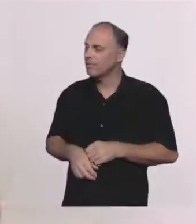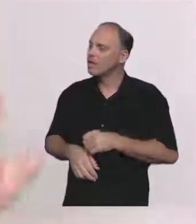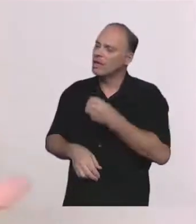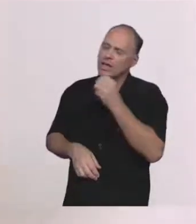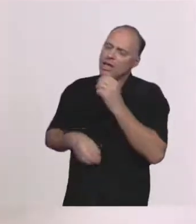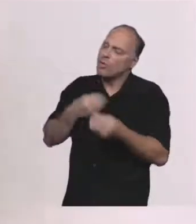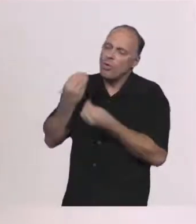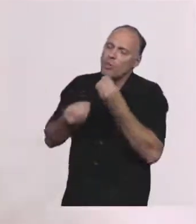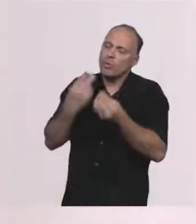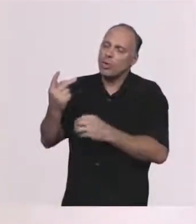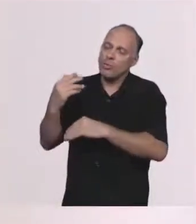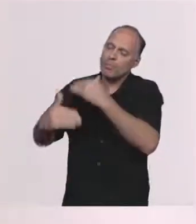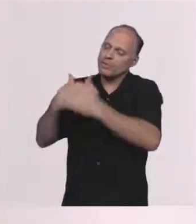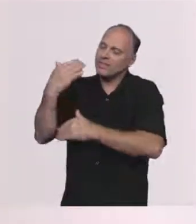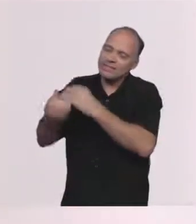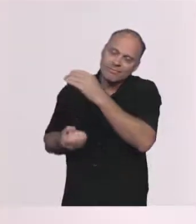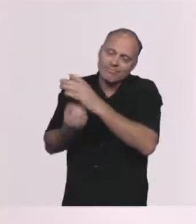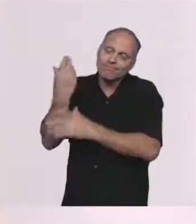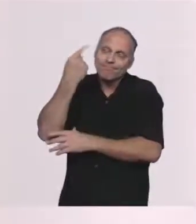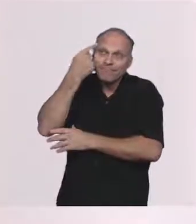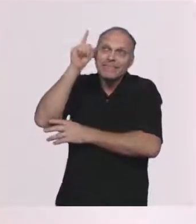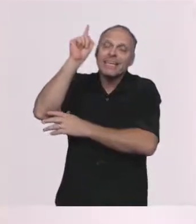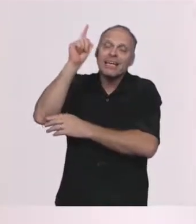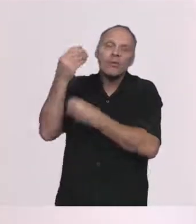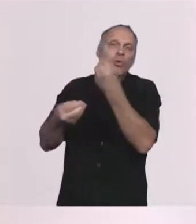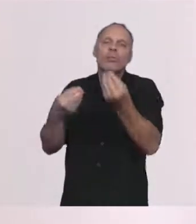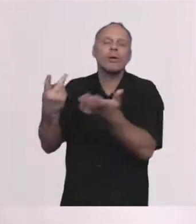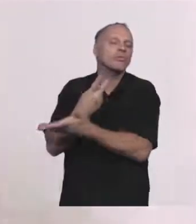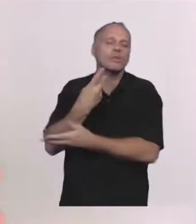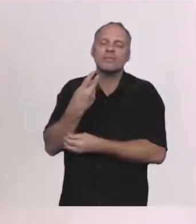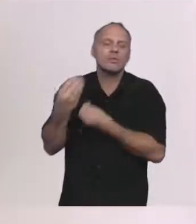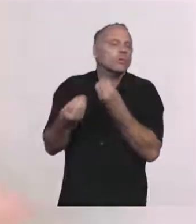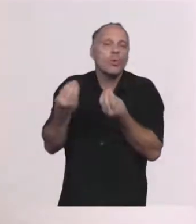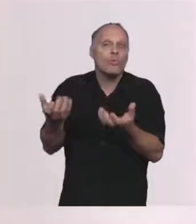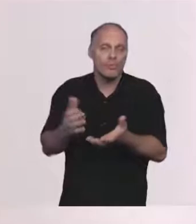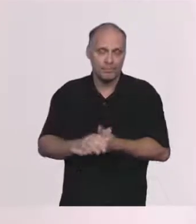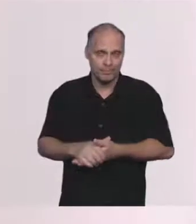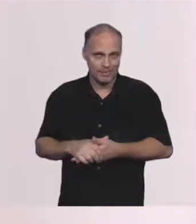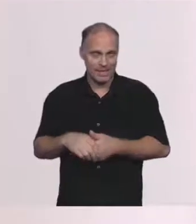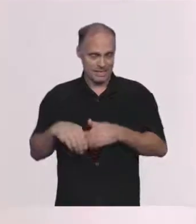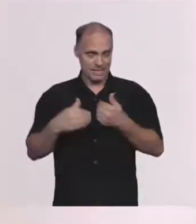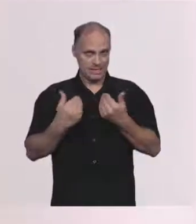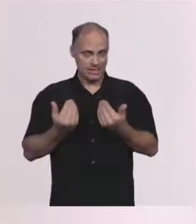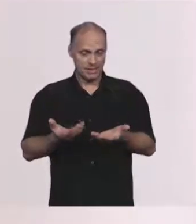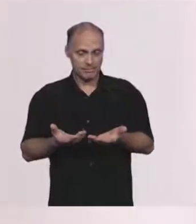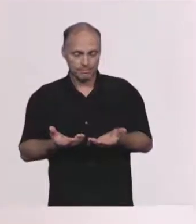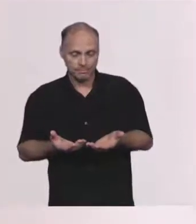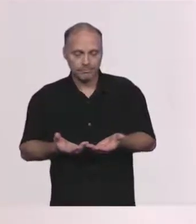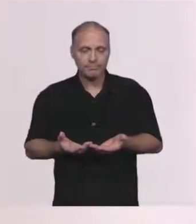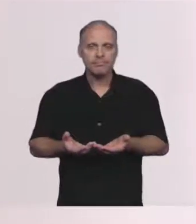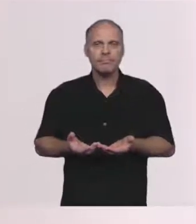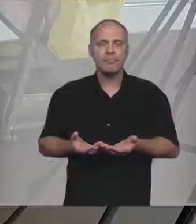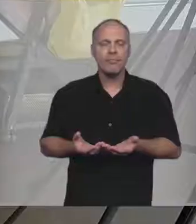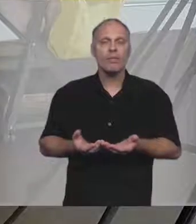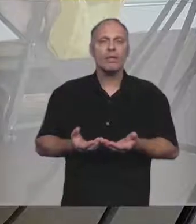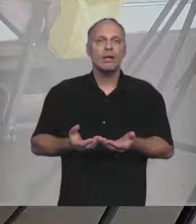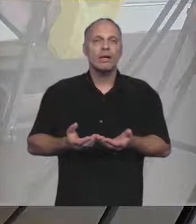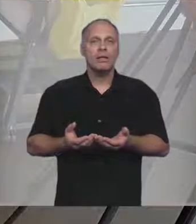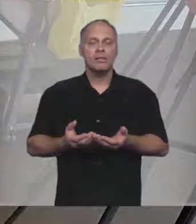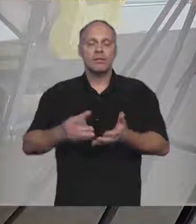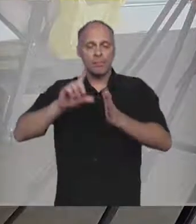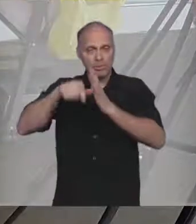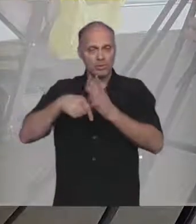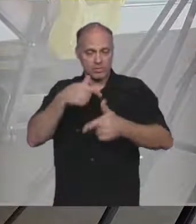E como é que é o teu processo criativo, Camilo? Como é que ele acontece? Então, a